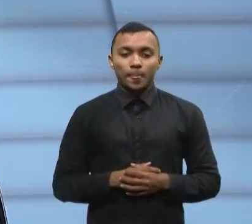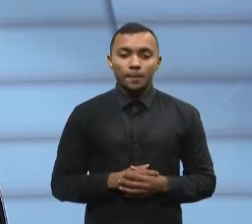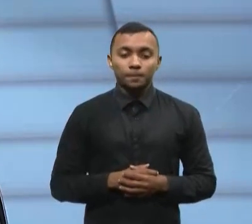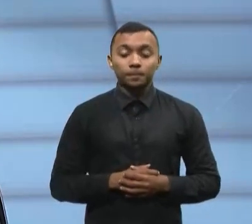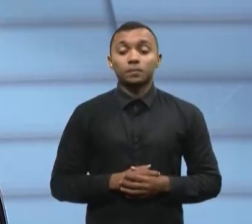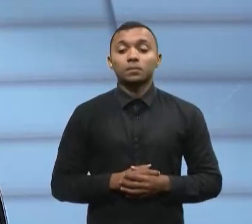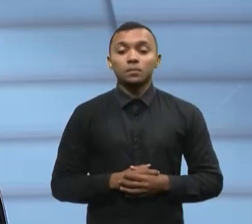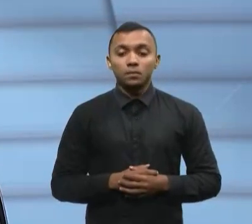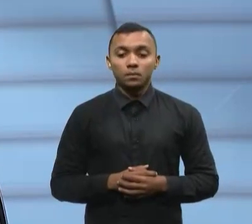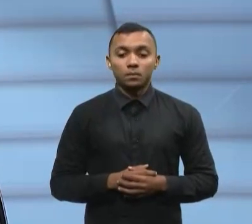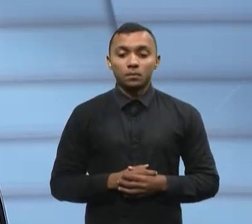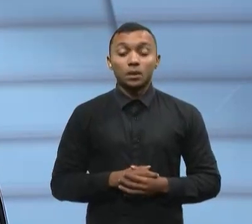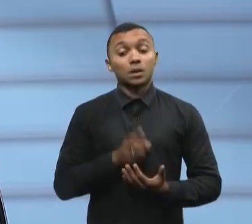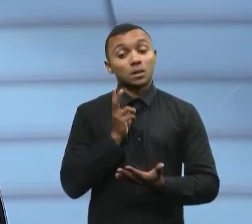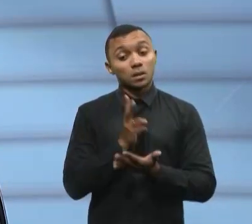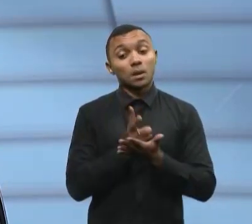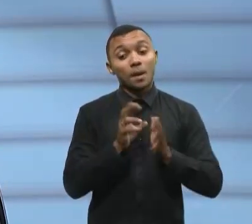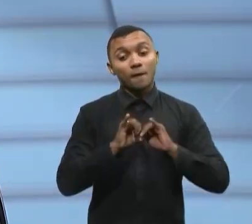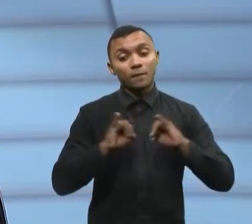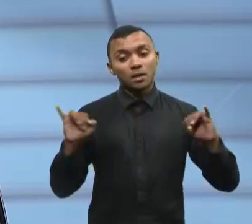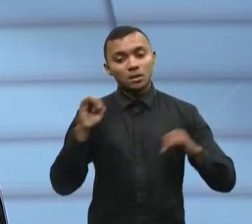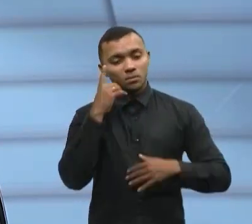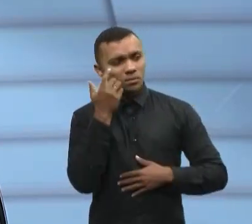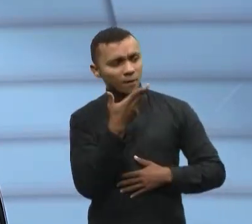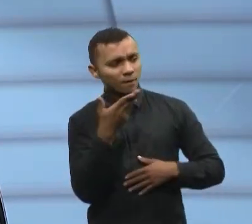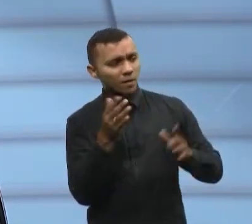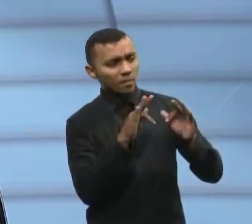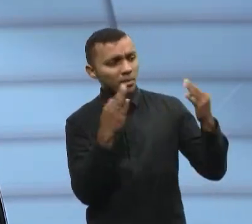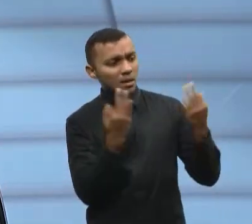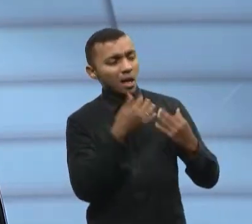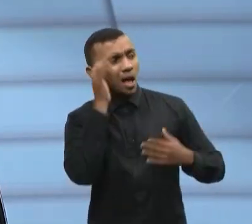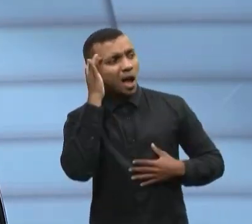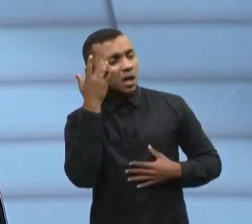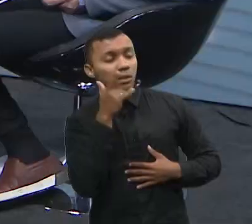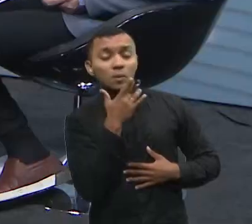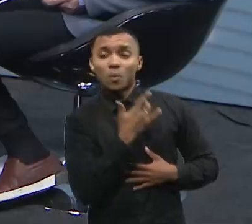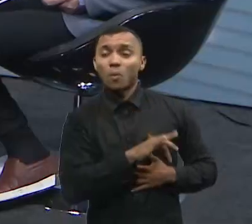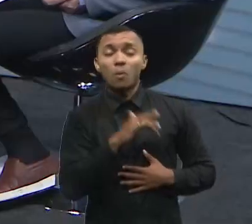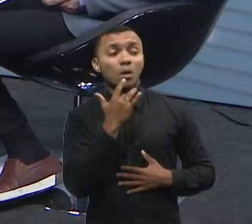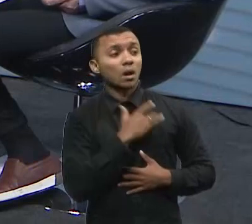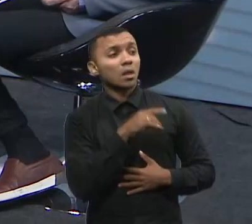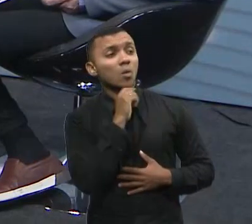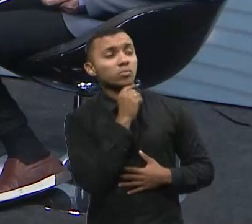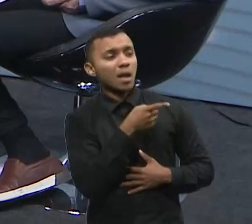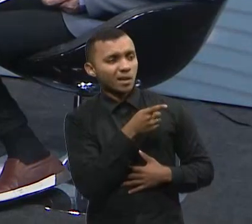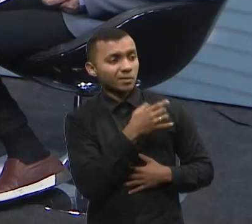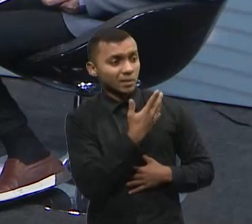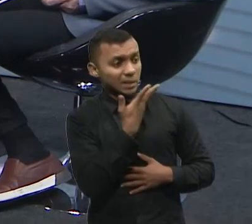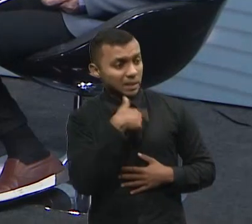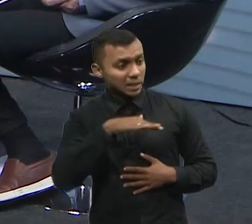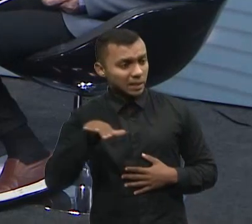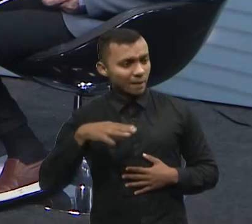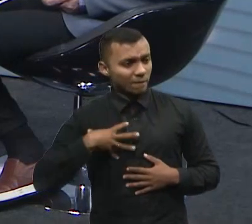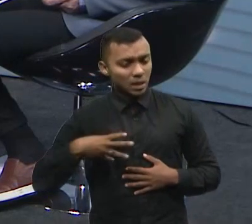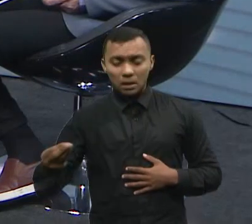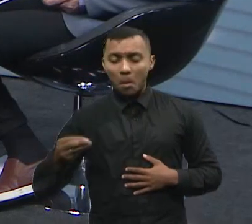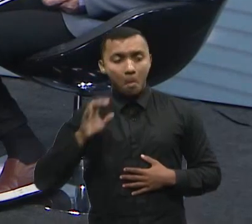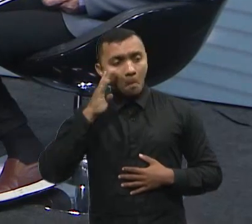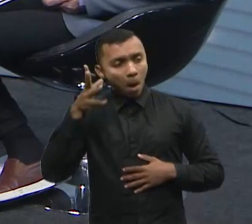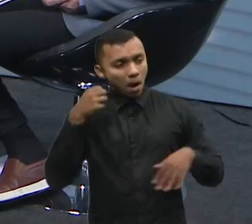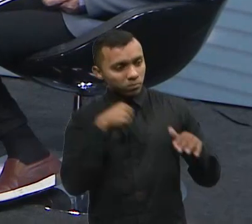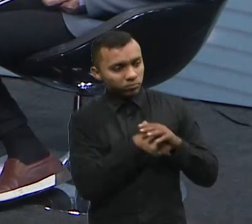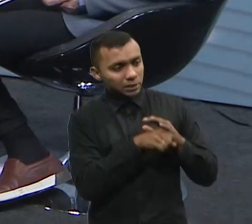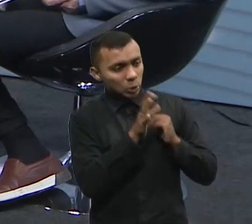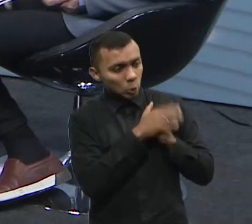sempre falo para as famílias, não subestime, né, seu filho, não coloque numa caixinha, não reduza um diagnóstico,